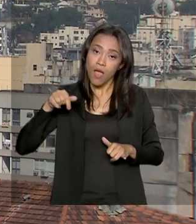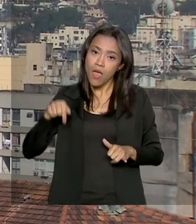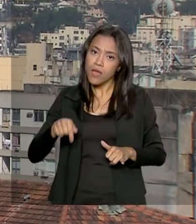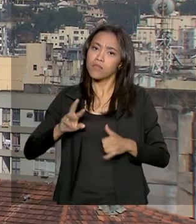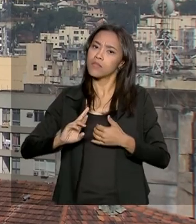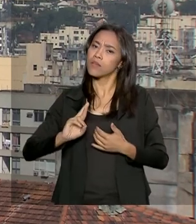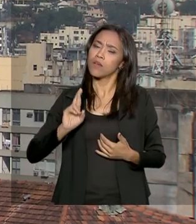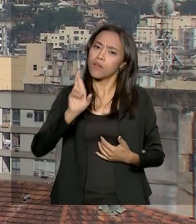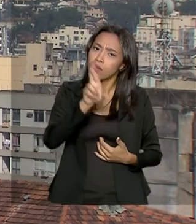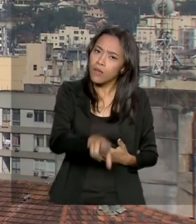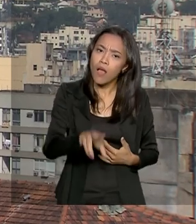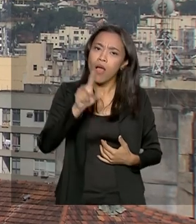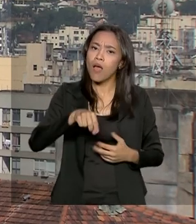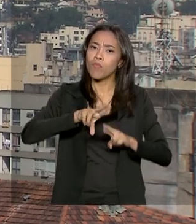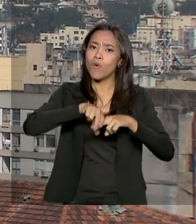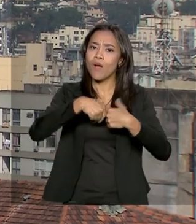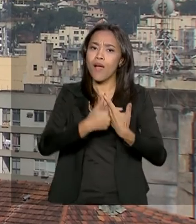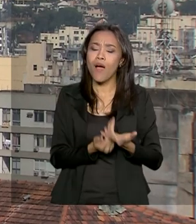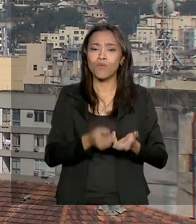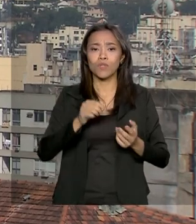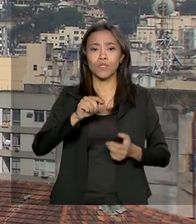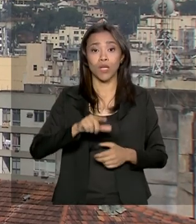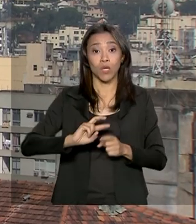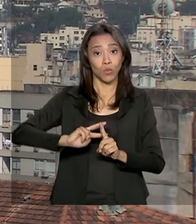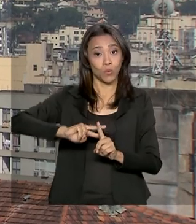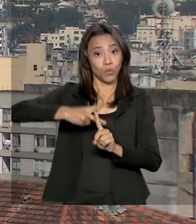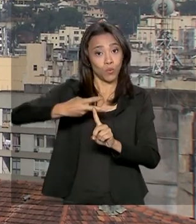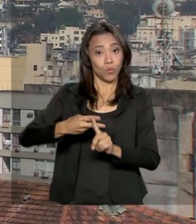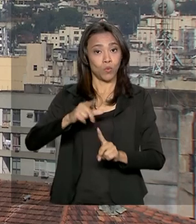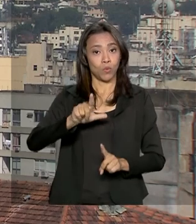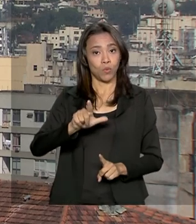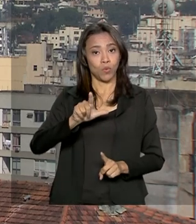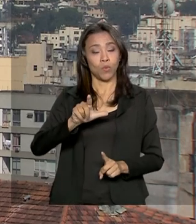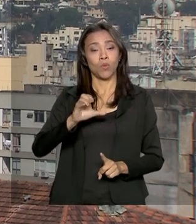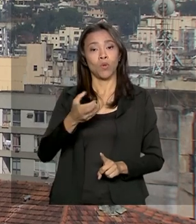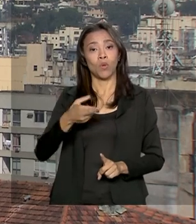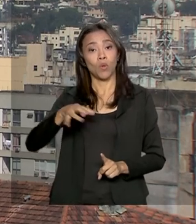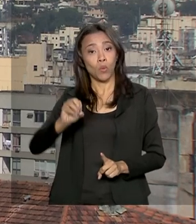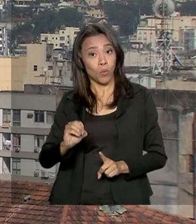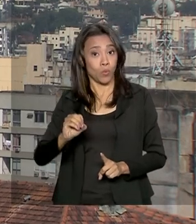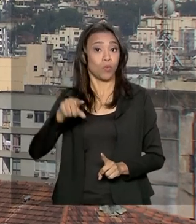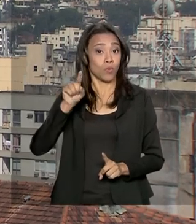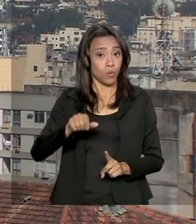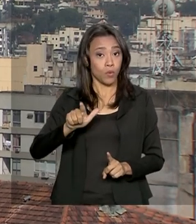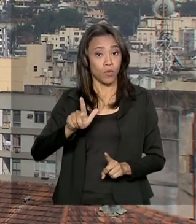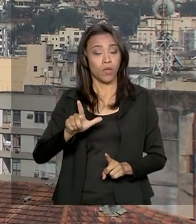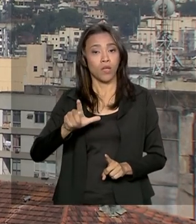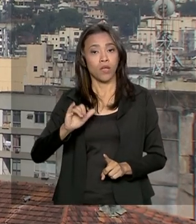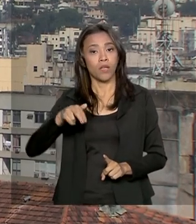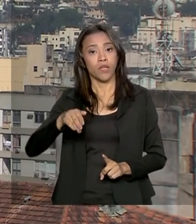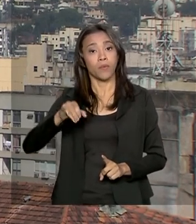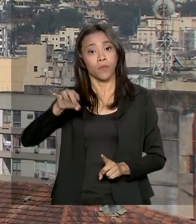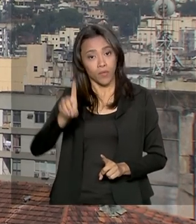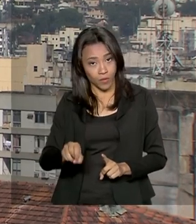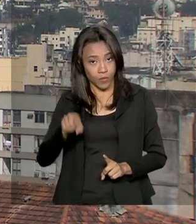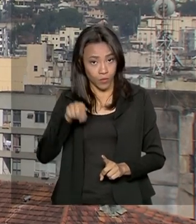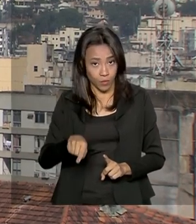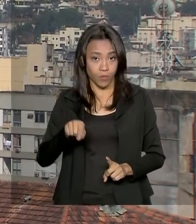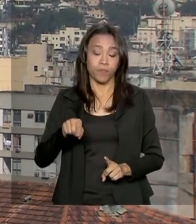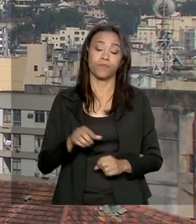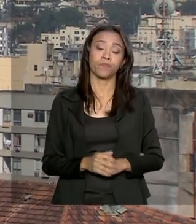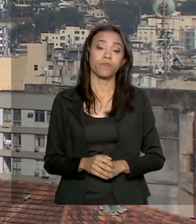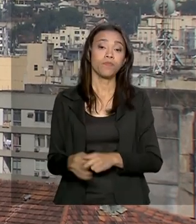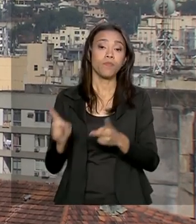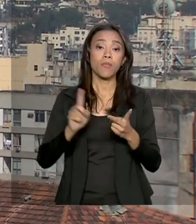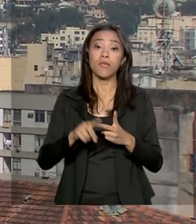obtido principalmente pelo lucro líquido de 5,2 bilhões de reais referente às operações descontinuadas de distribuição,